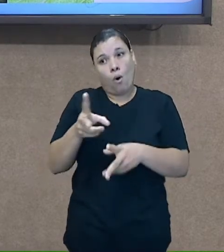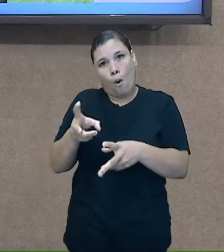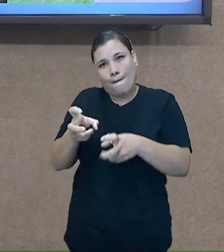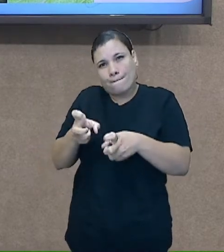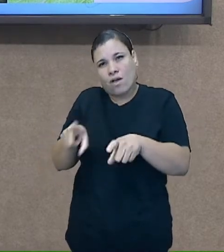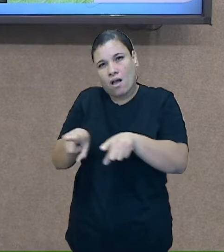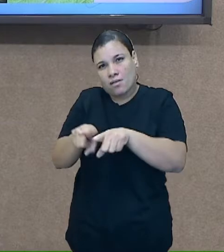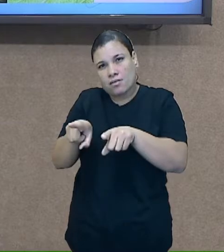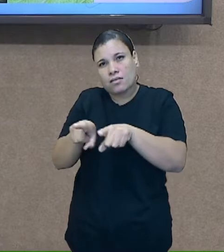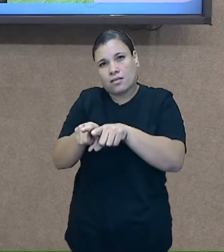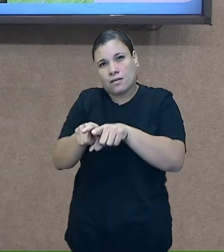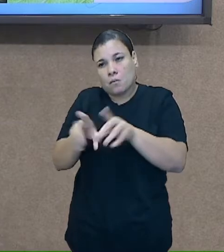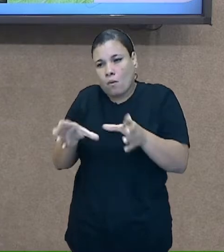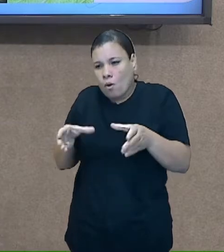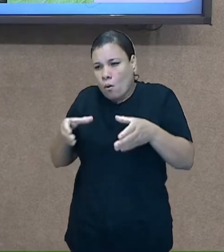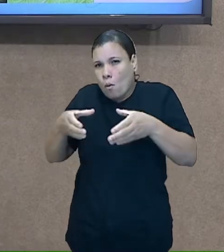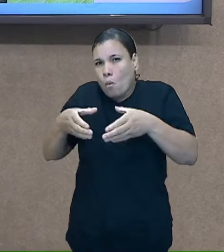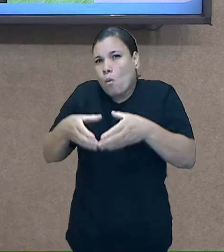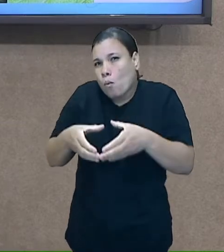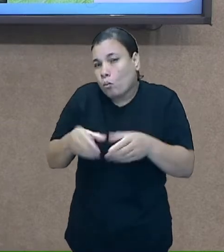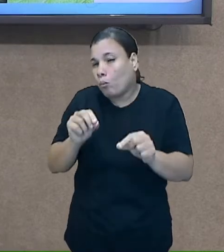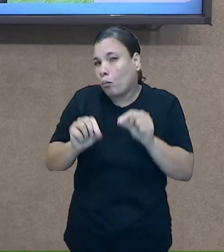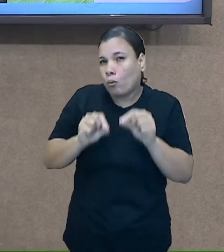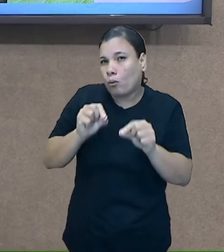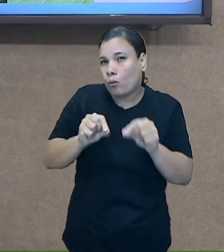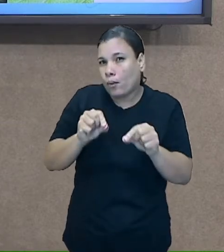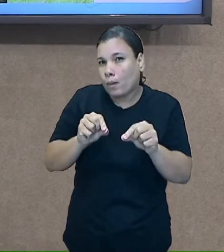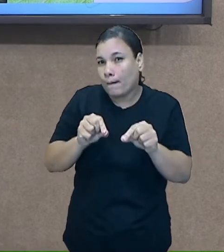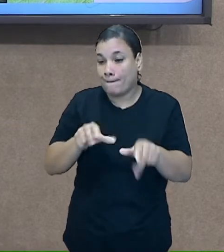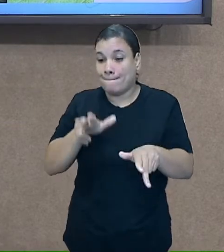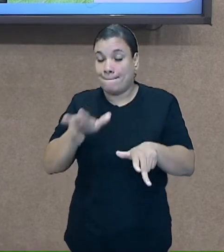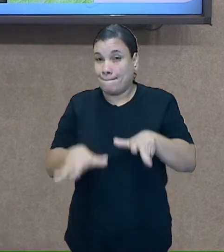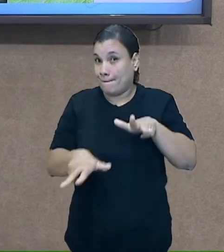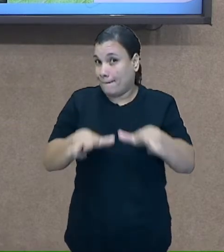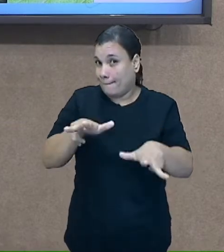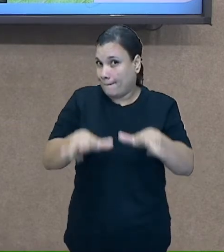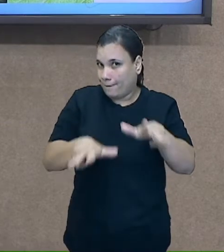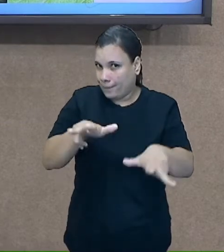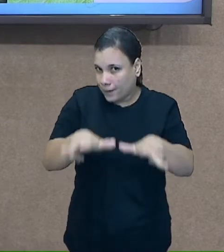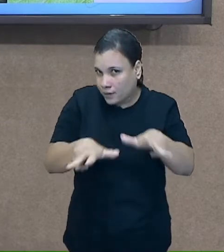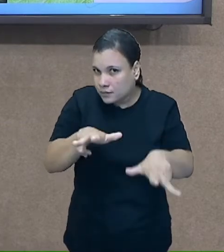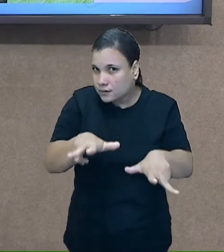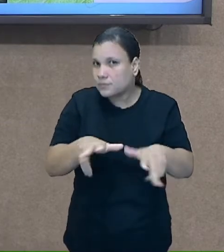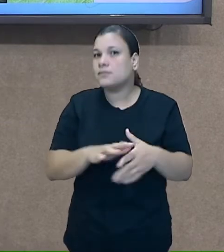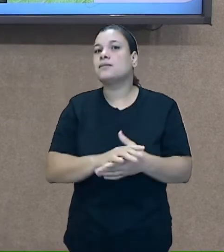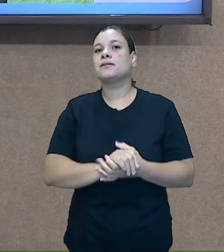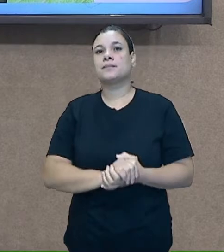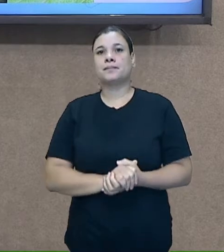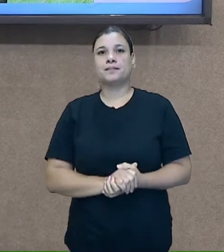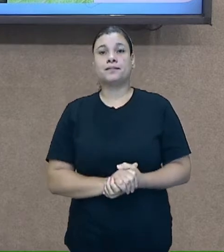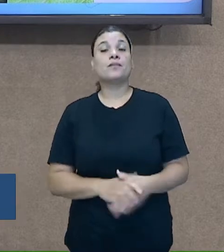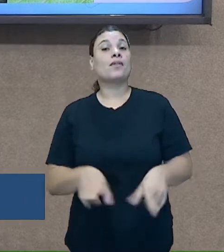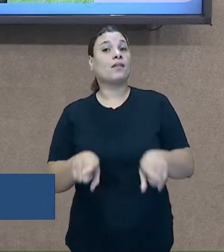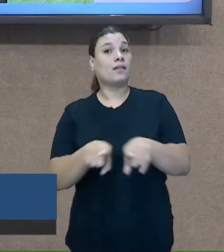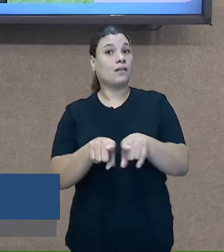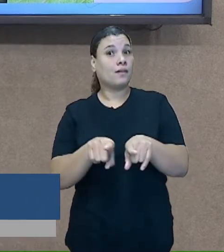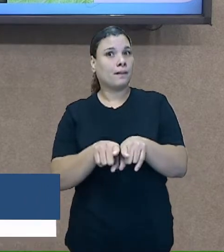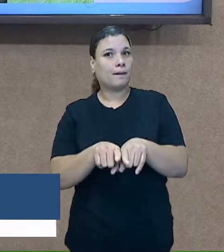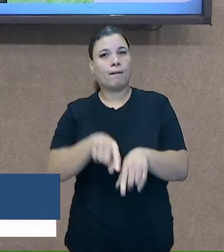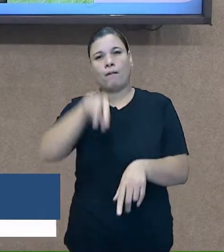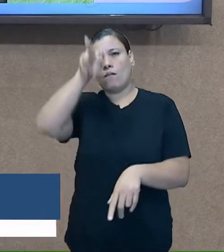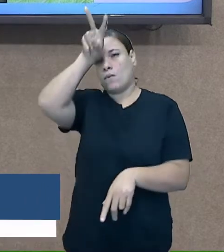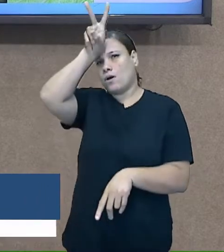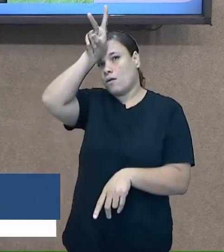grupo, nós vamos observar pares de patas, como nós dissemos, mas também vamos observar